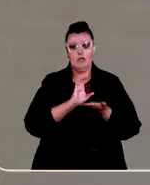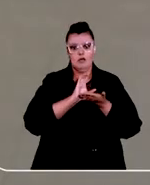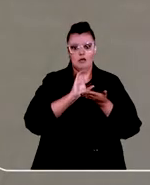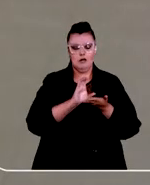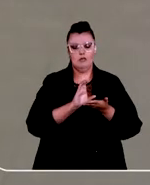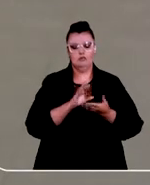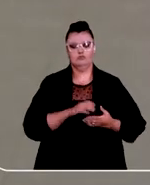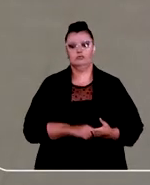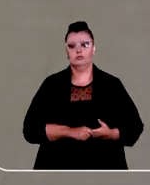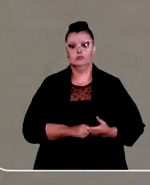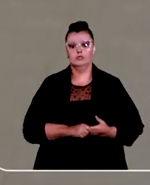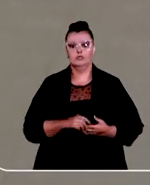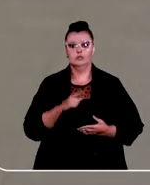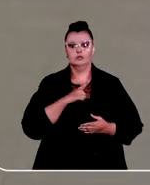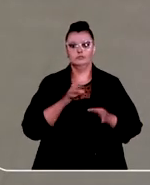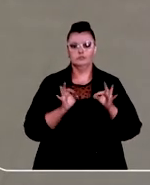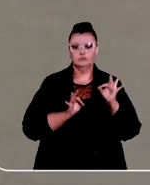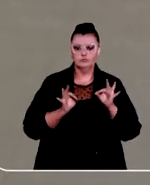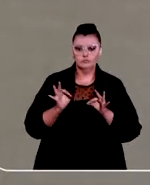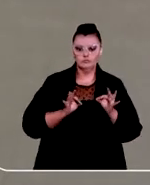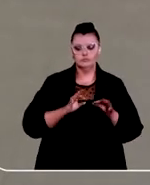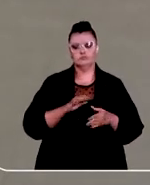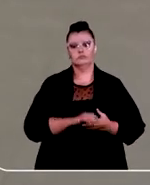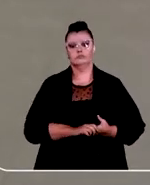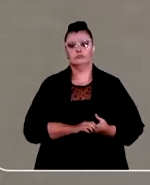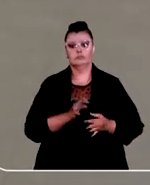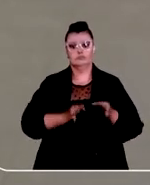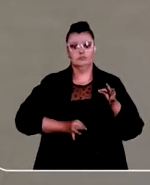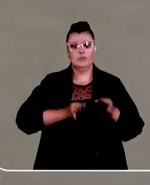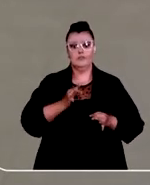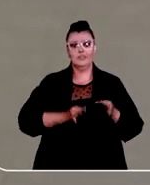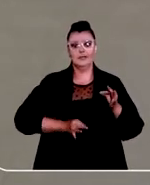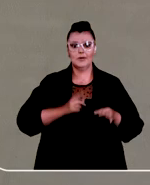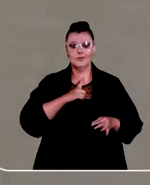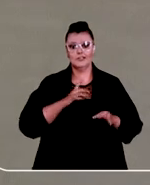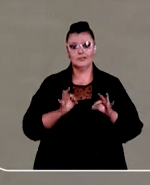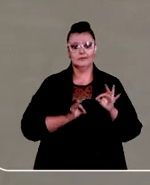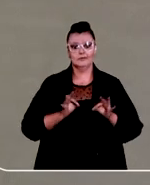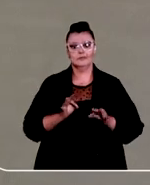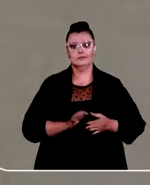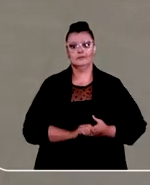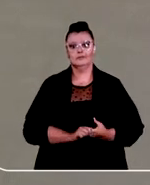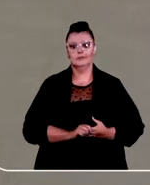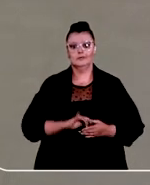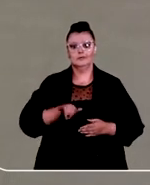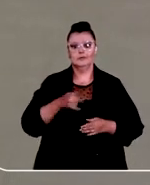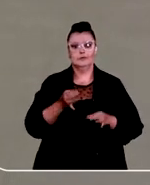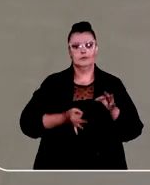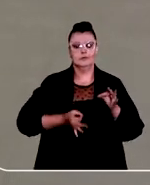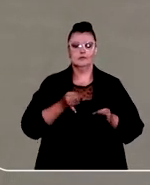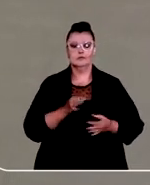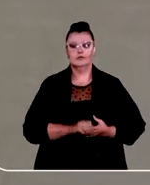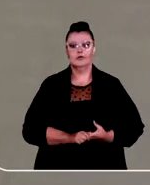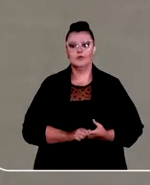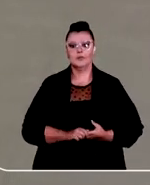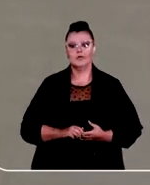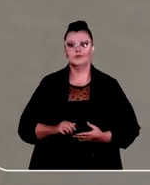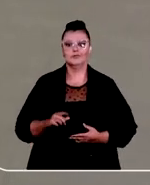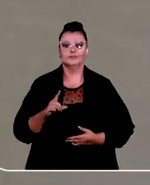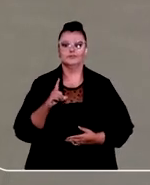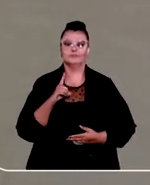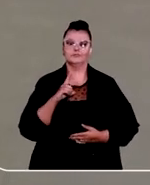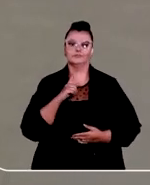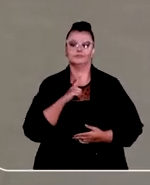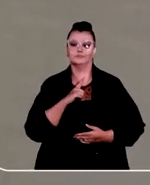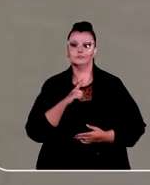posse o banco ajuizou ação monitória contra uma empresa de cosmético e seus avalistas para exigir o pagamento de uma cédula de crédito